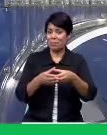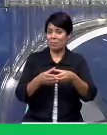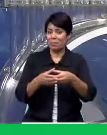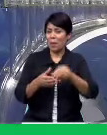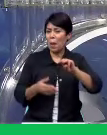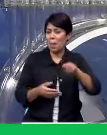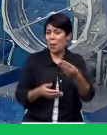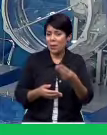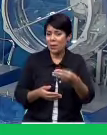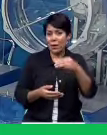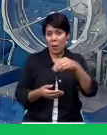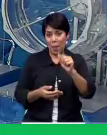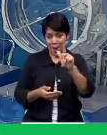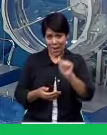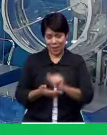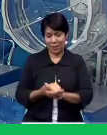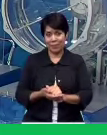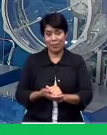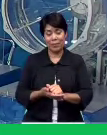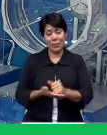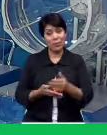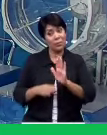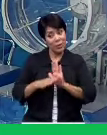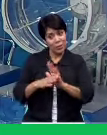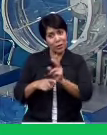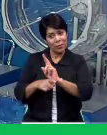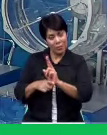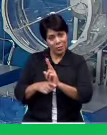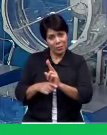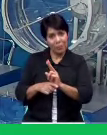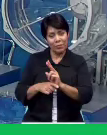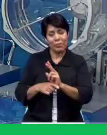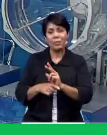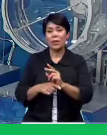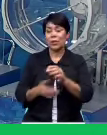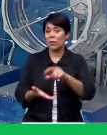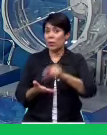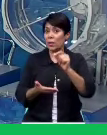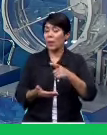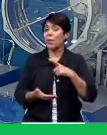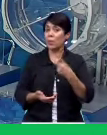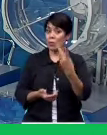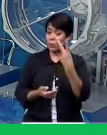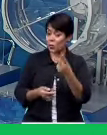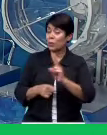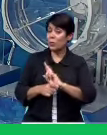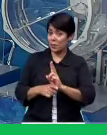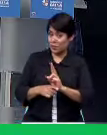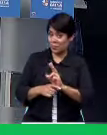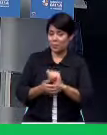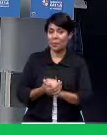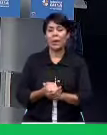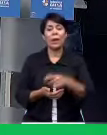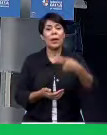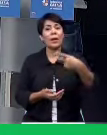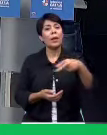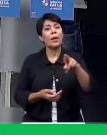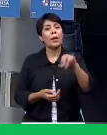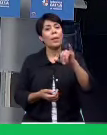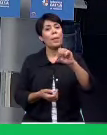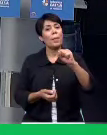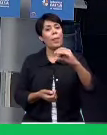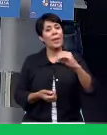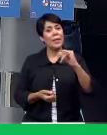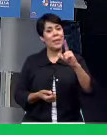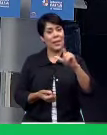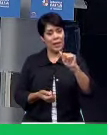números milionários da Mega Sena. E para conferir de perto cada detalhe do nosso sorteio, eu conto com a presença de duas auditoras populares, a